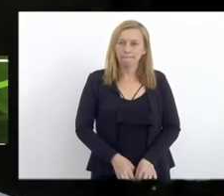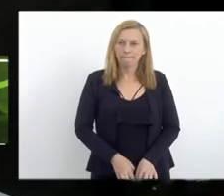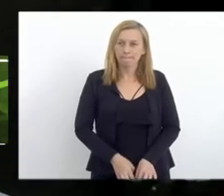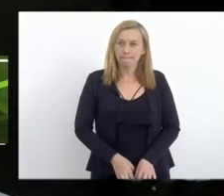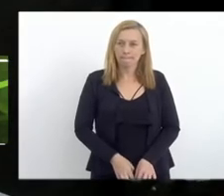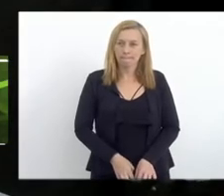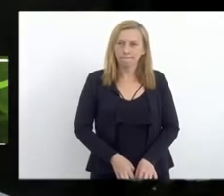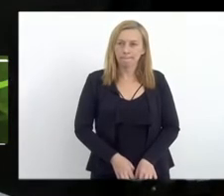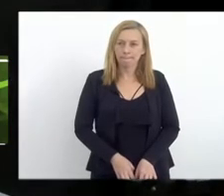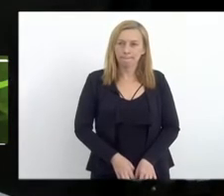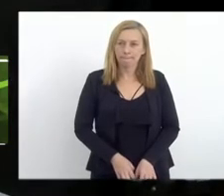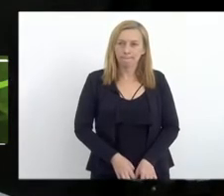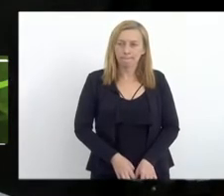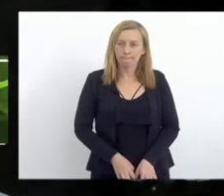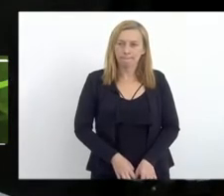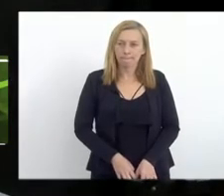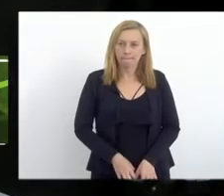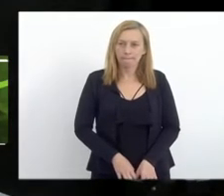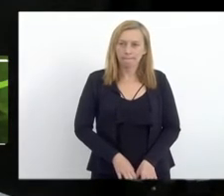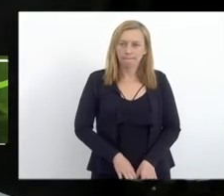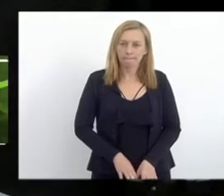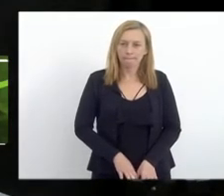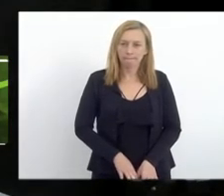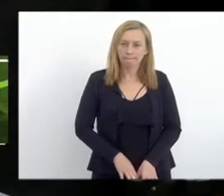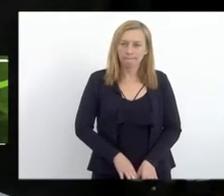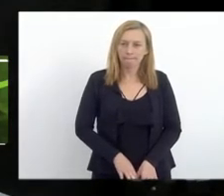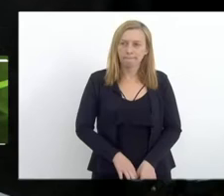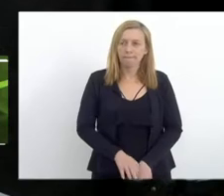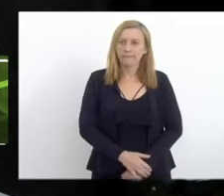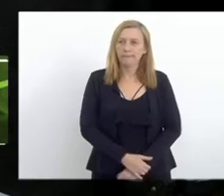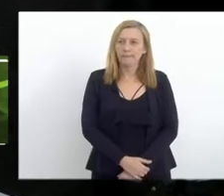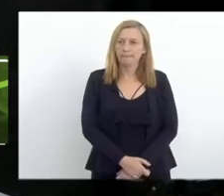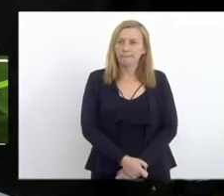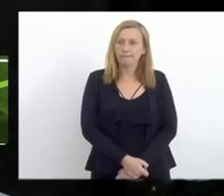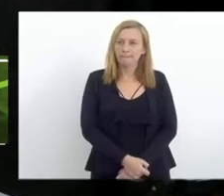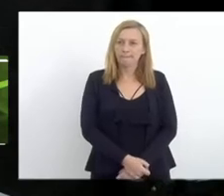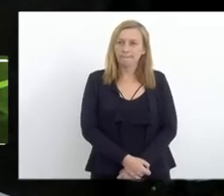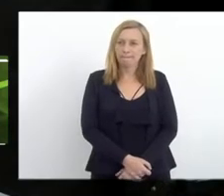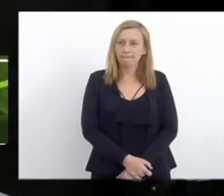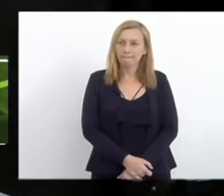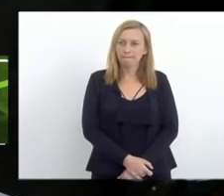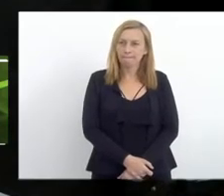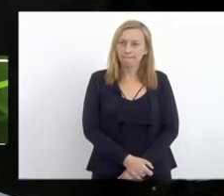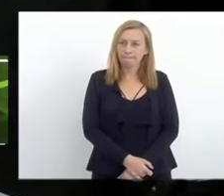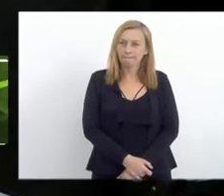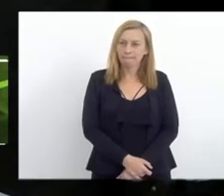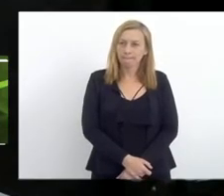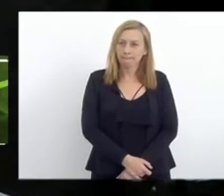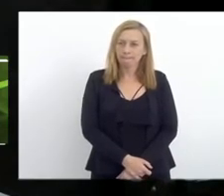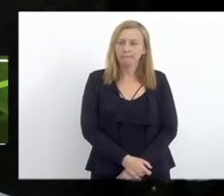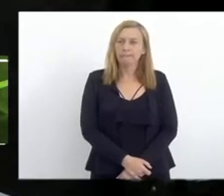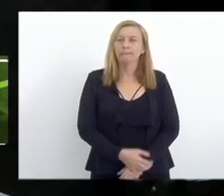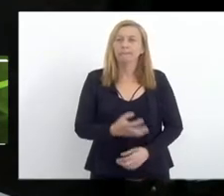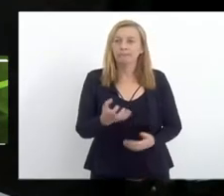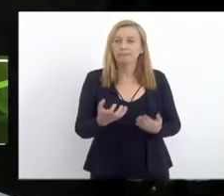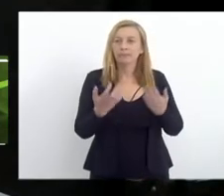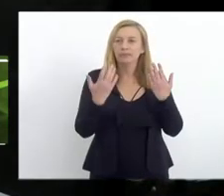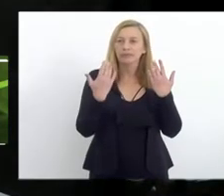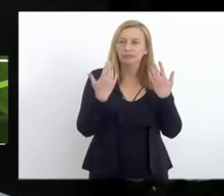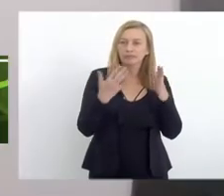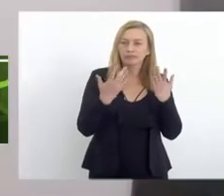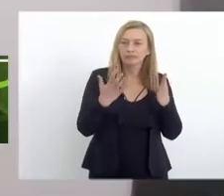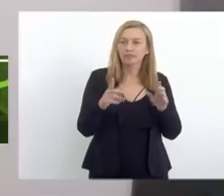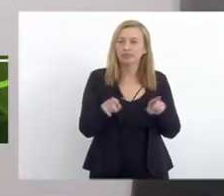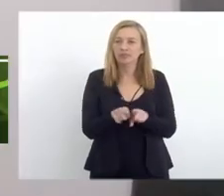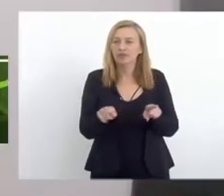Não tá, acho que deve ter caído. Eurico Júnior. Eurico Júnior também está. Quero saudar também a presença